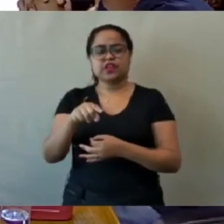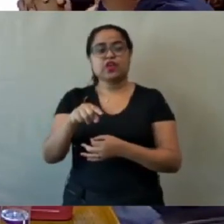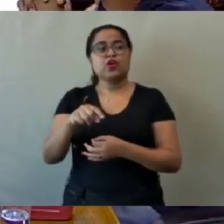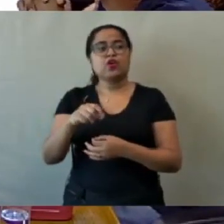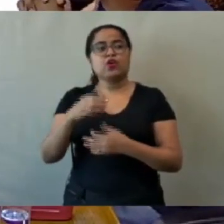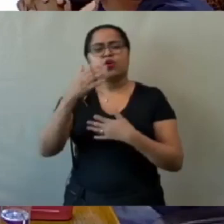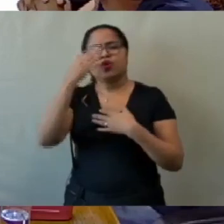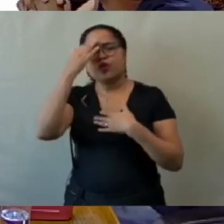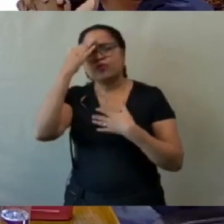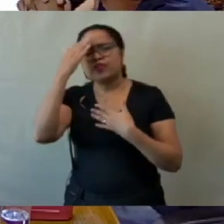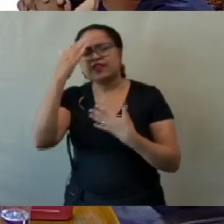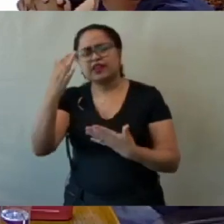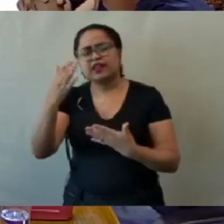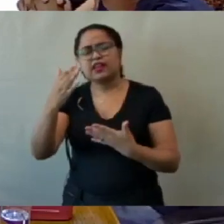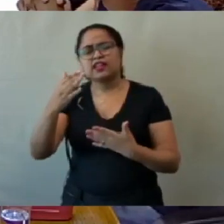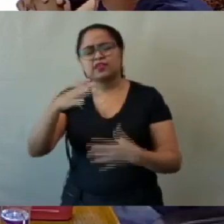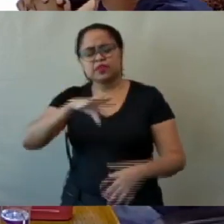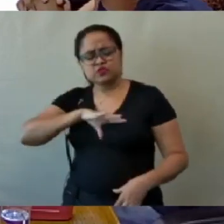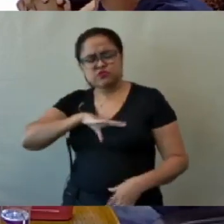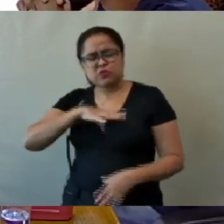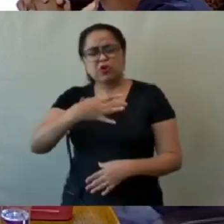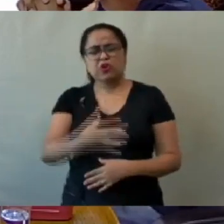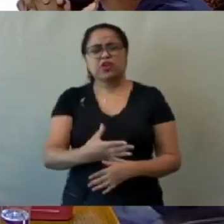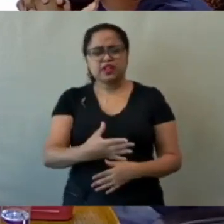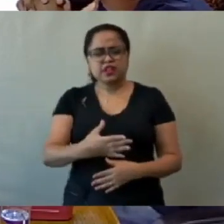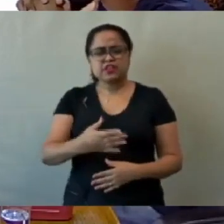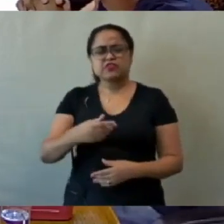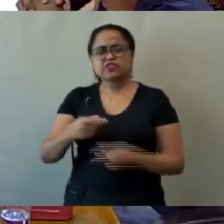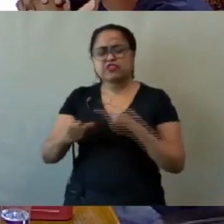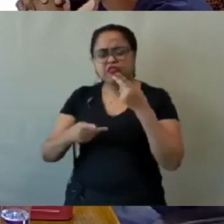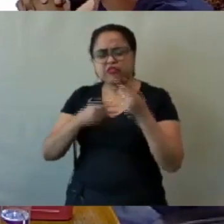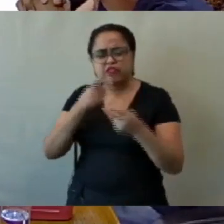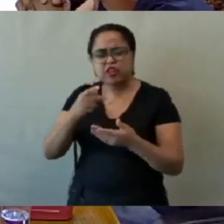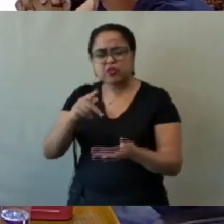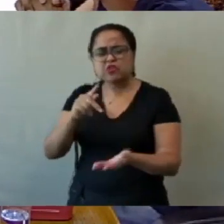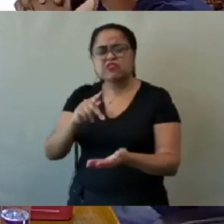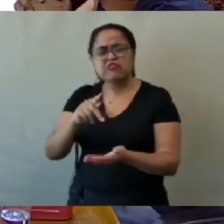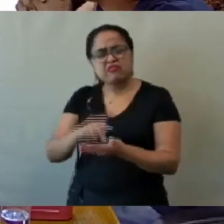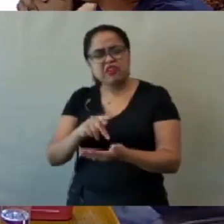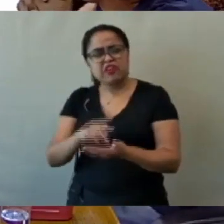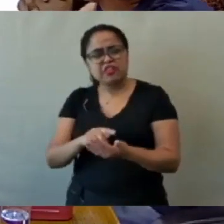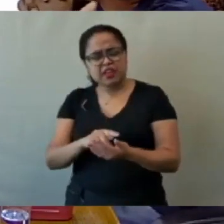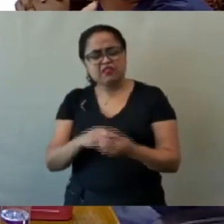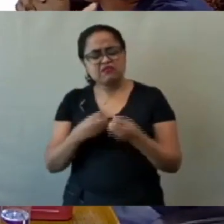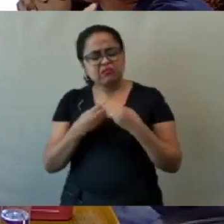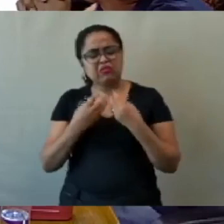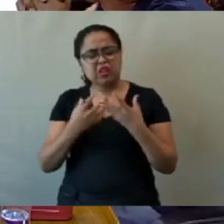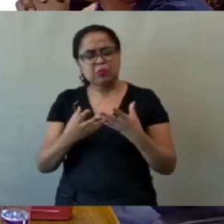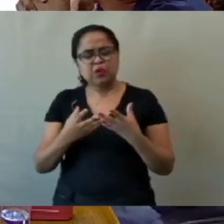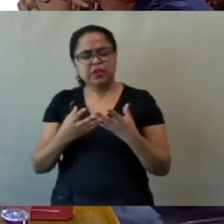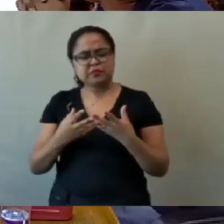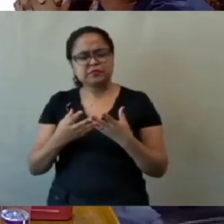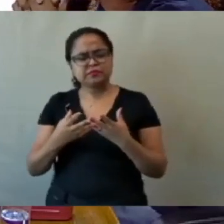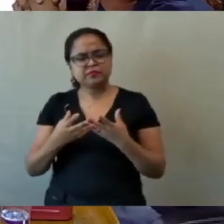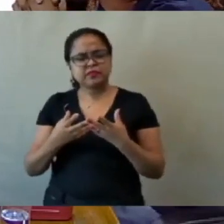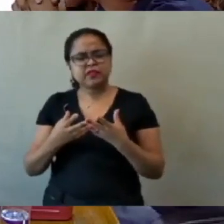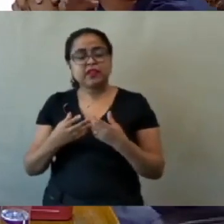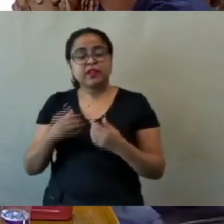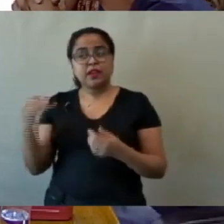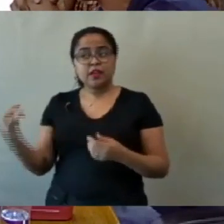deixe nunca de falar, porque você fala com muita verdade, fala muito bem. E é importante, né, que você diga as